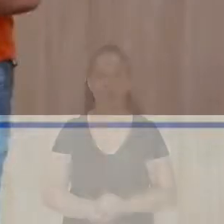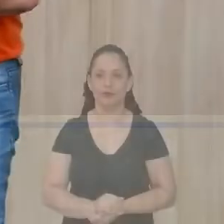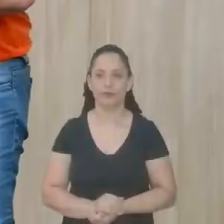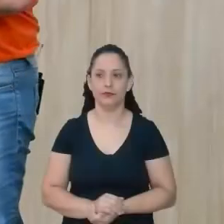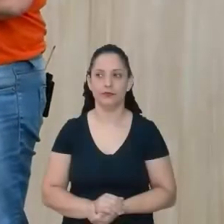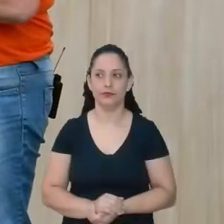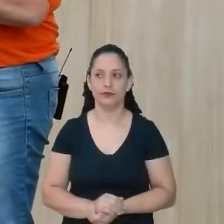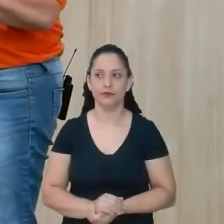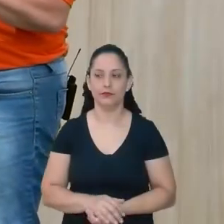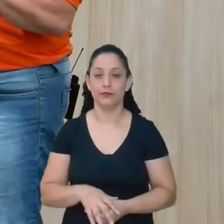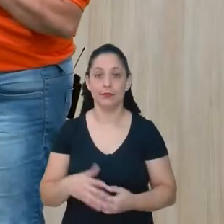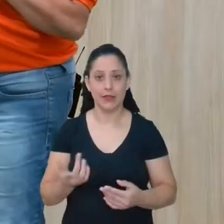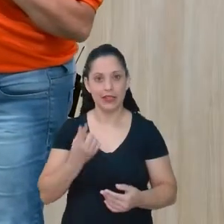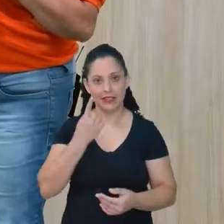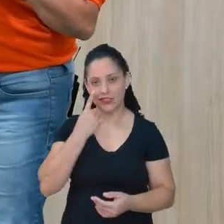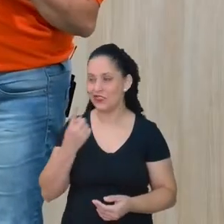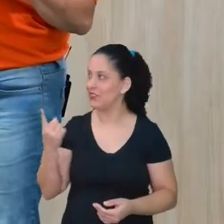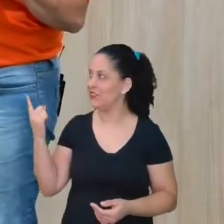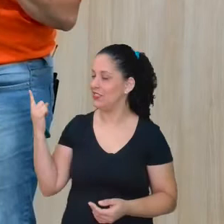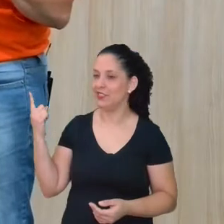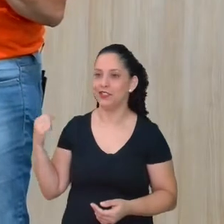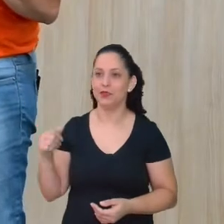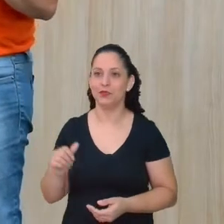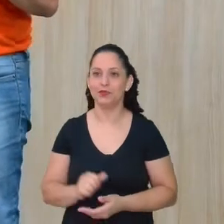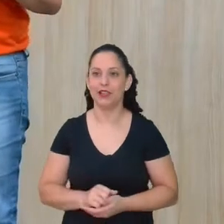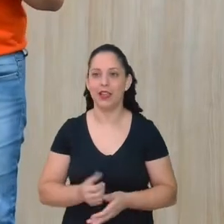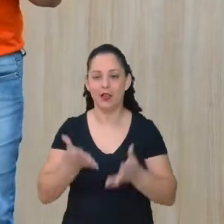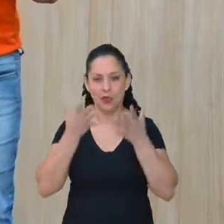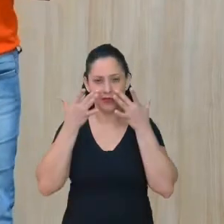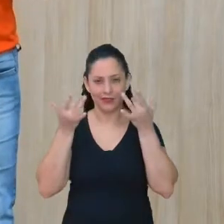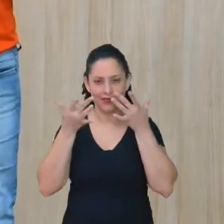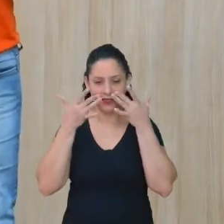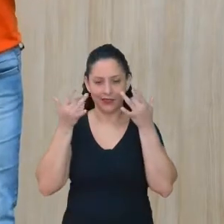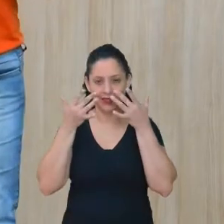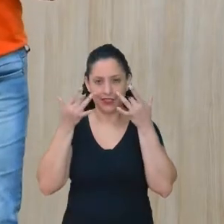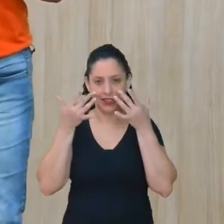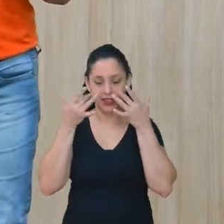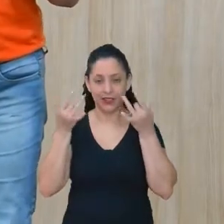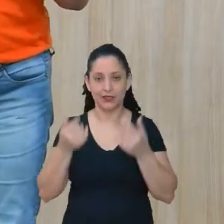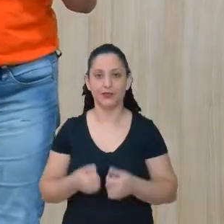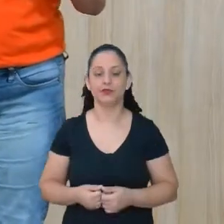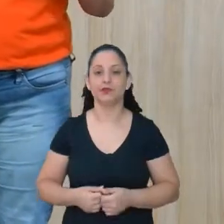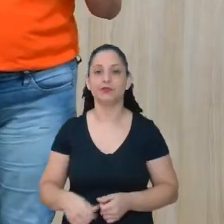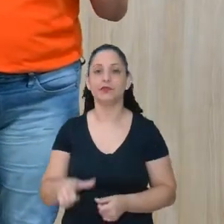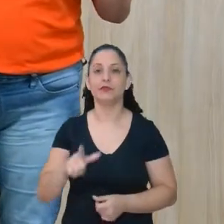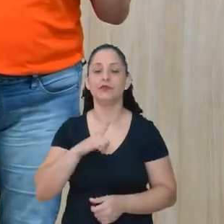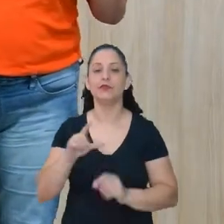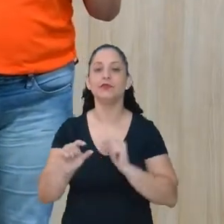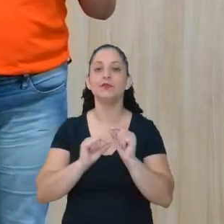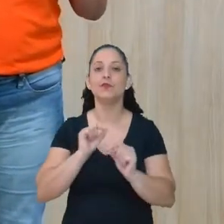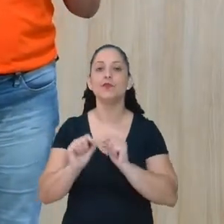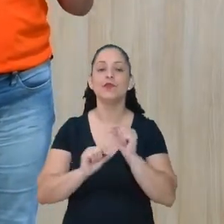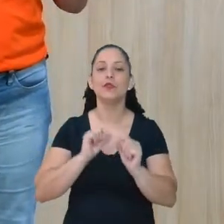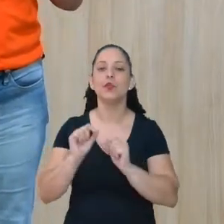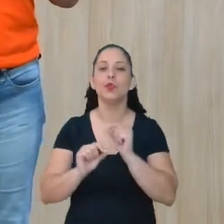Bom, aí vocês viram, né, uma peça onde tem